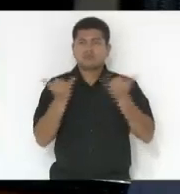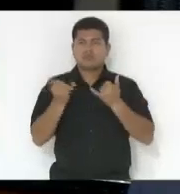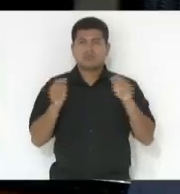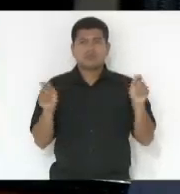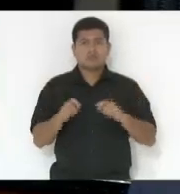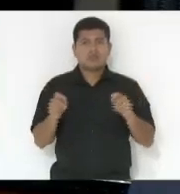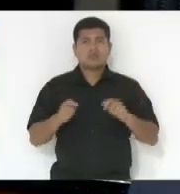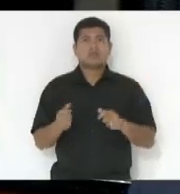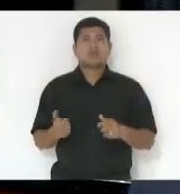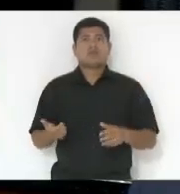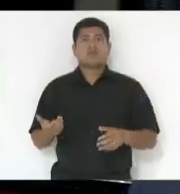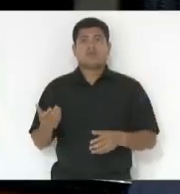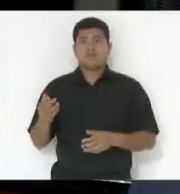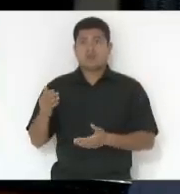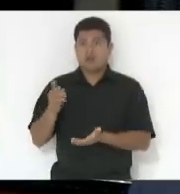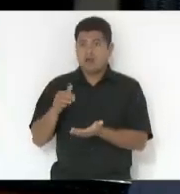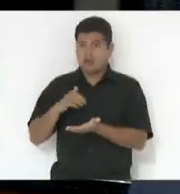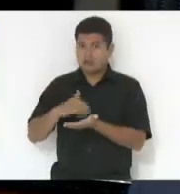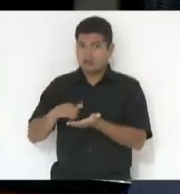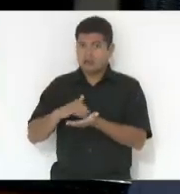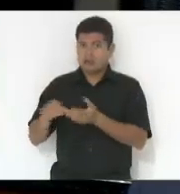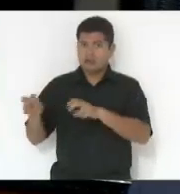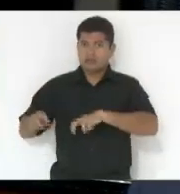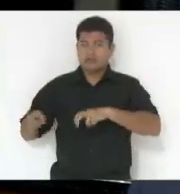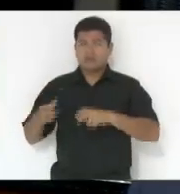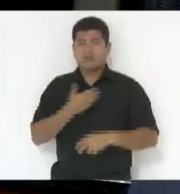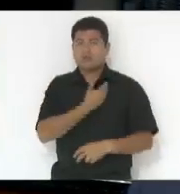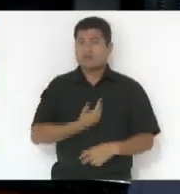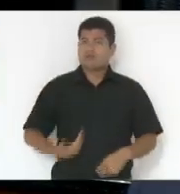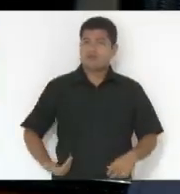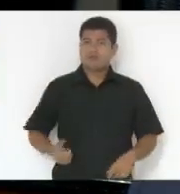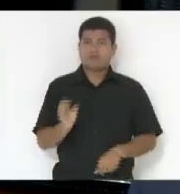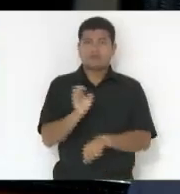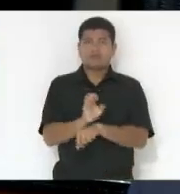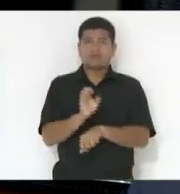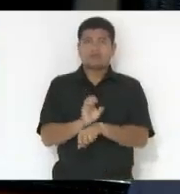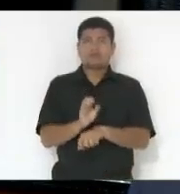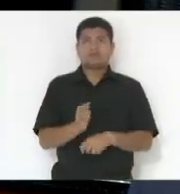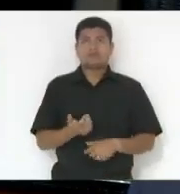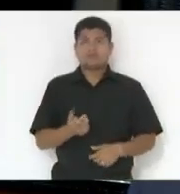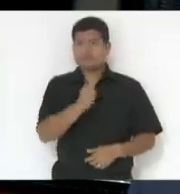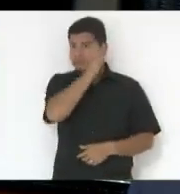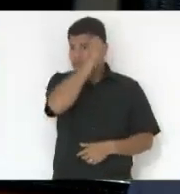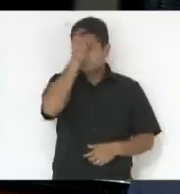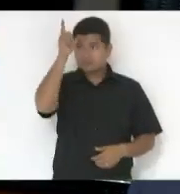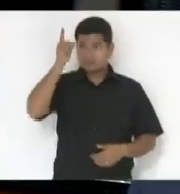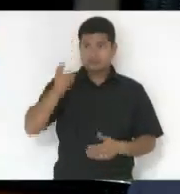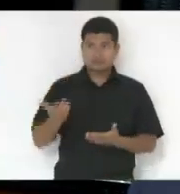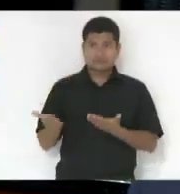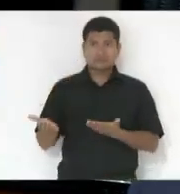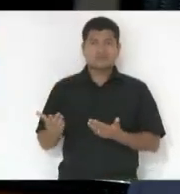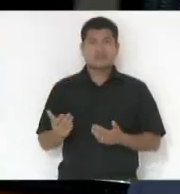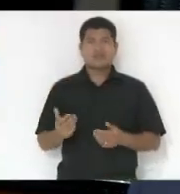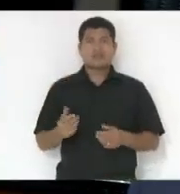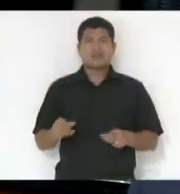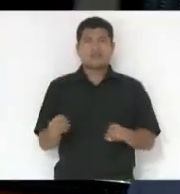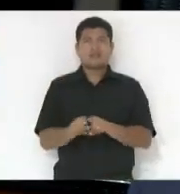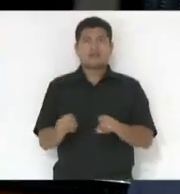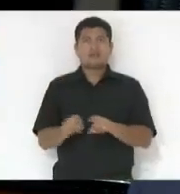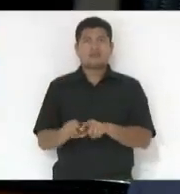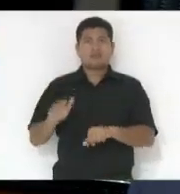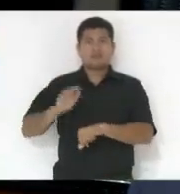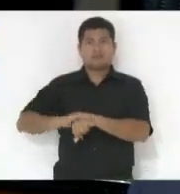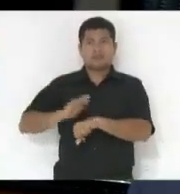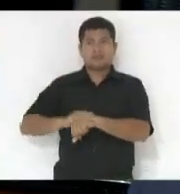O secretário da Fazenda, o governador do Estado, deputado Ataíde, e os auditores. Esses